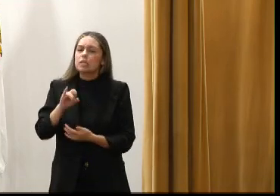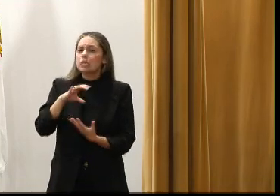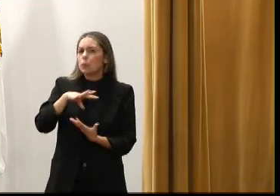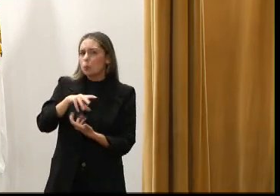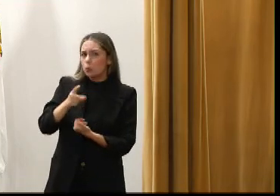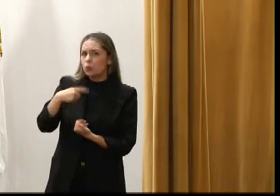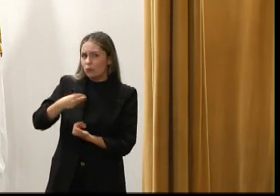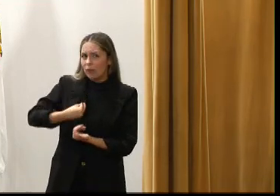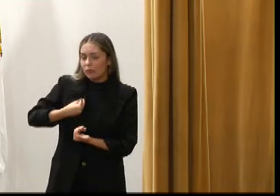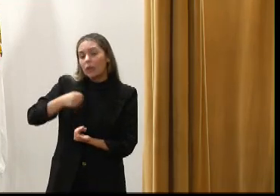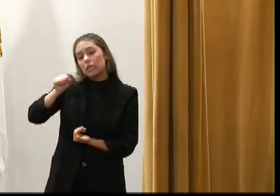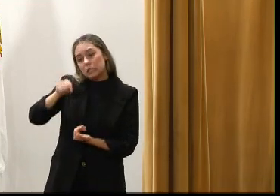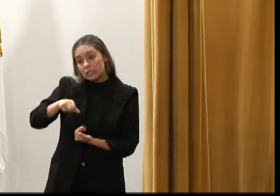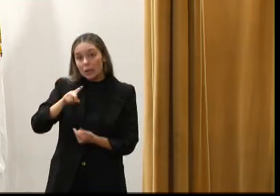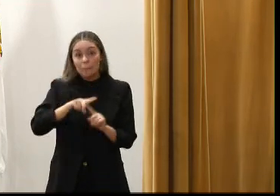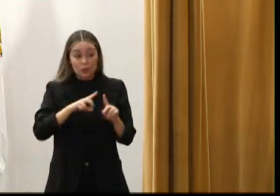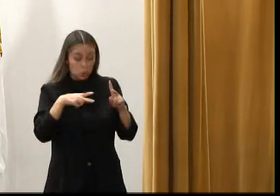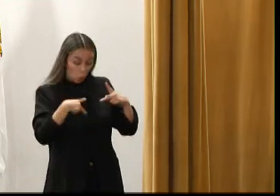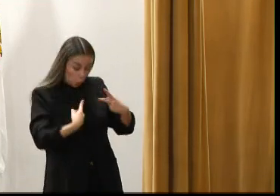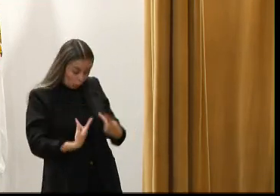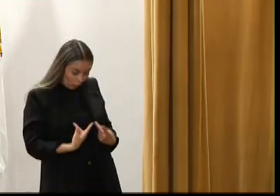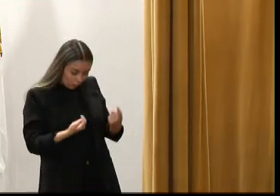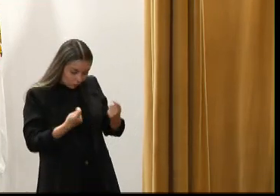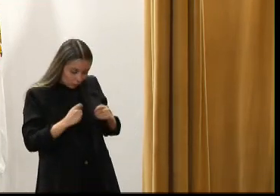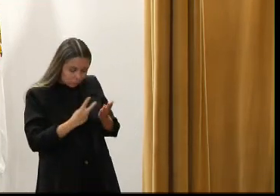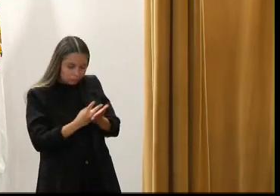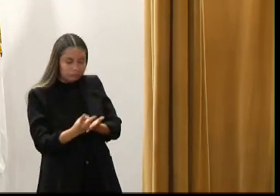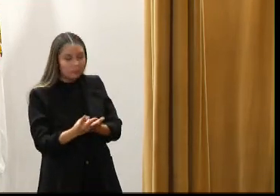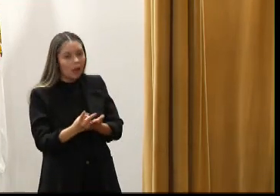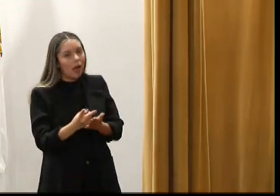se a gente sobrevive a esse mundo. Essa é a questão.